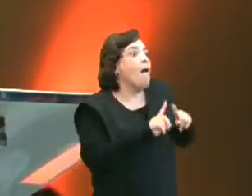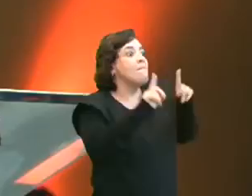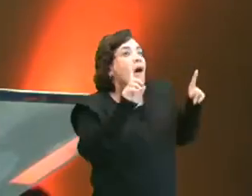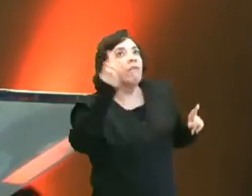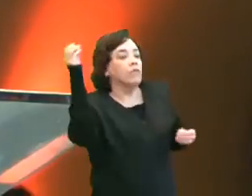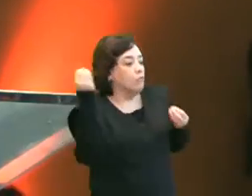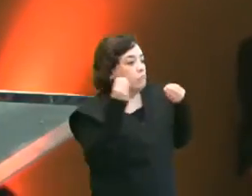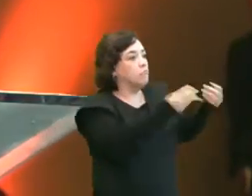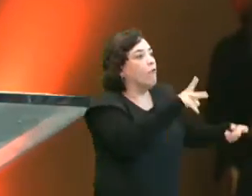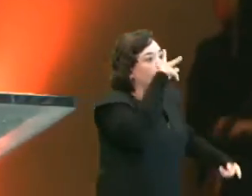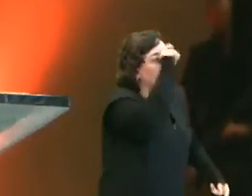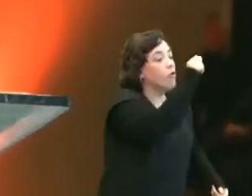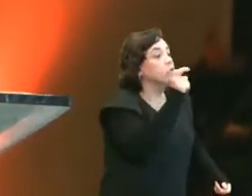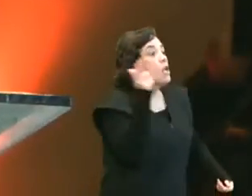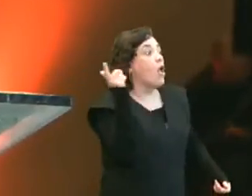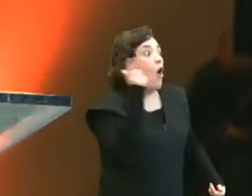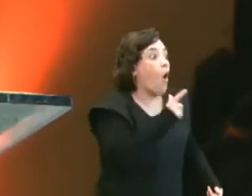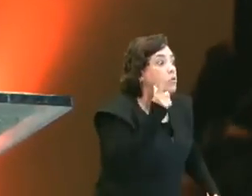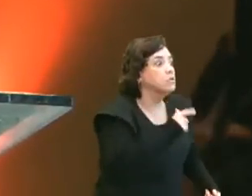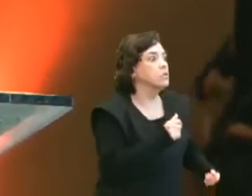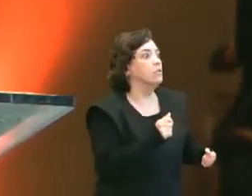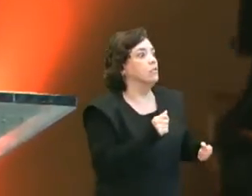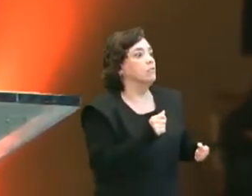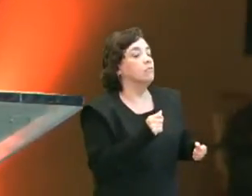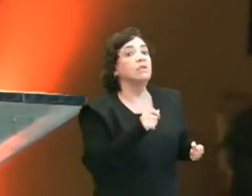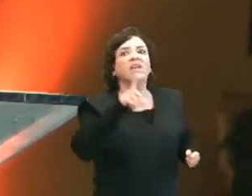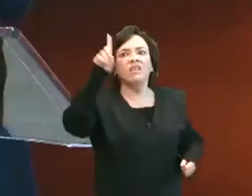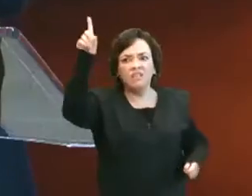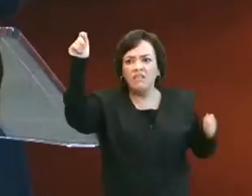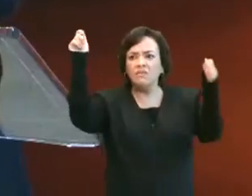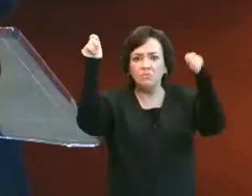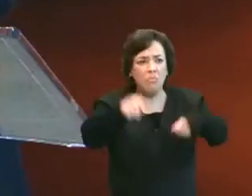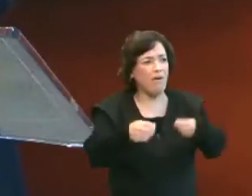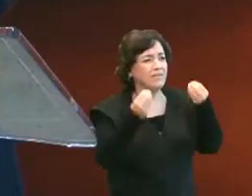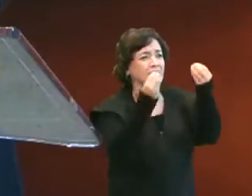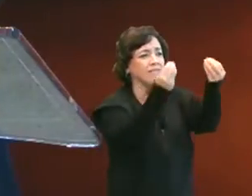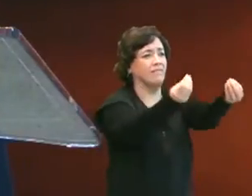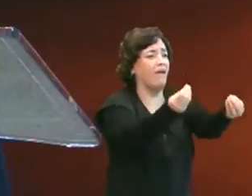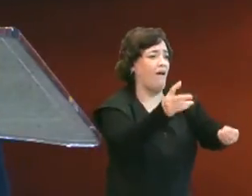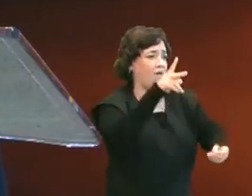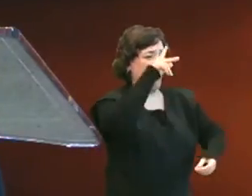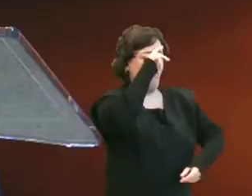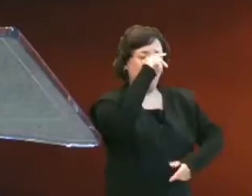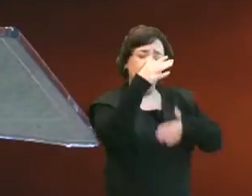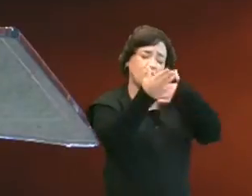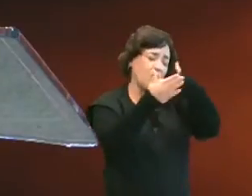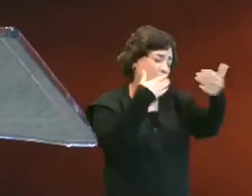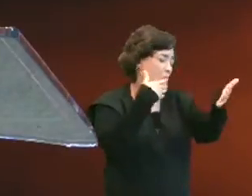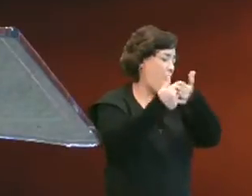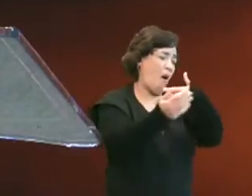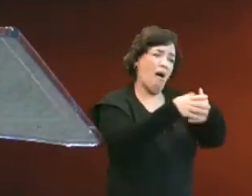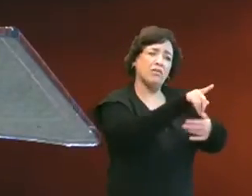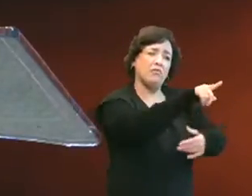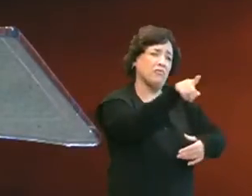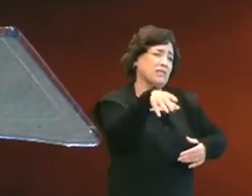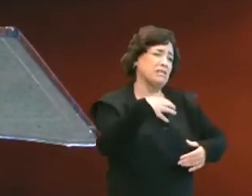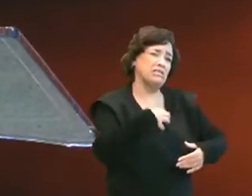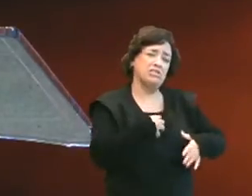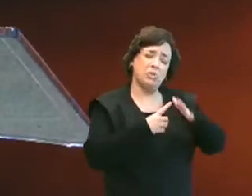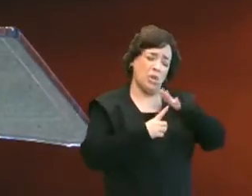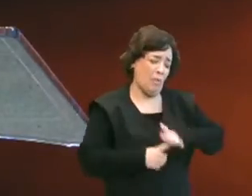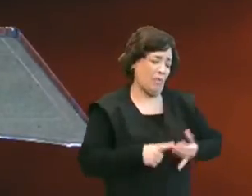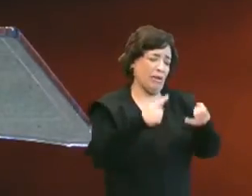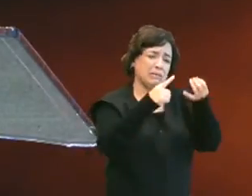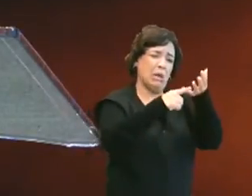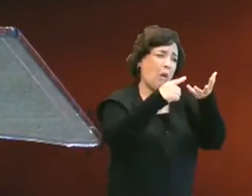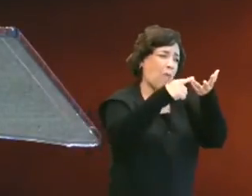neste tempo. Ele pode trazer força no meio da sua fraqueza. Ele pode te